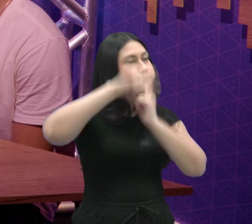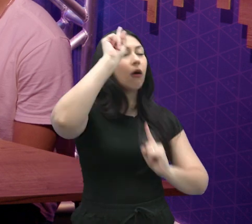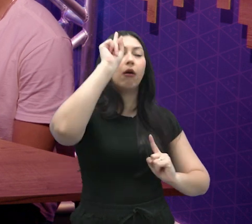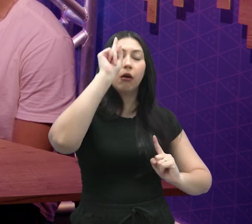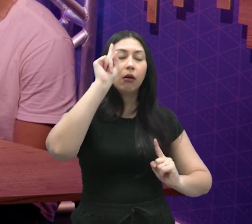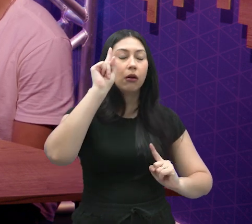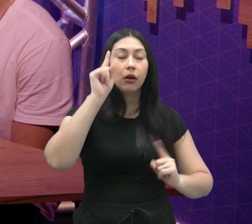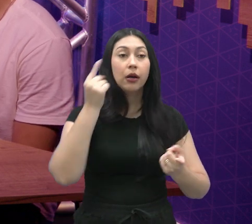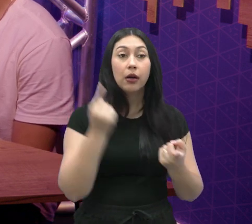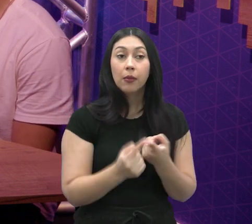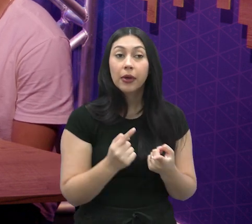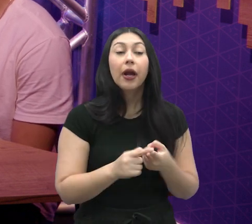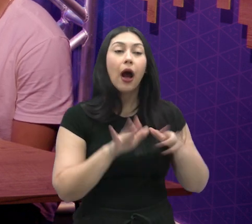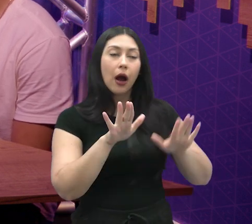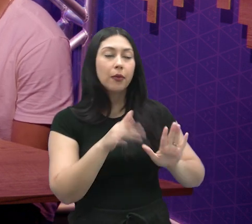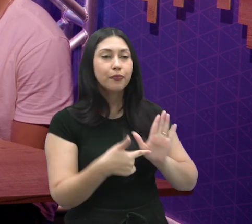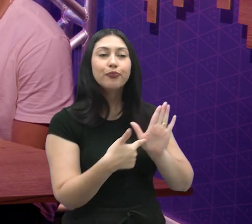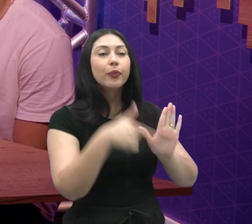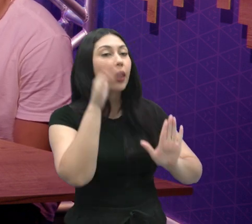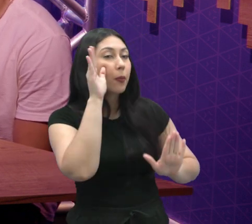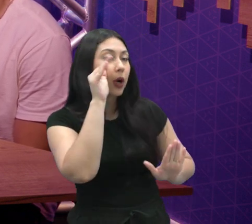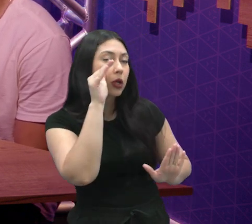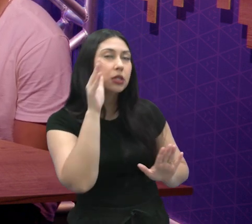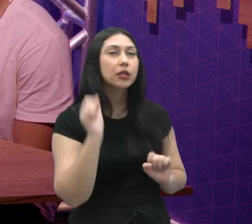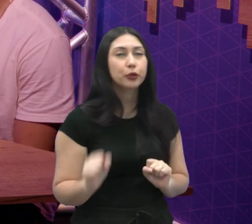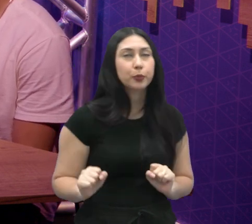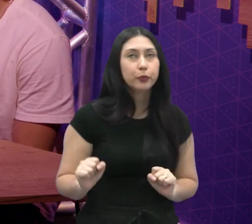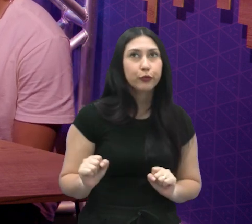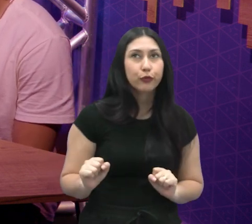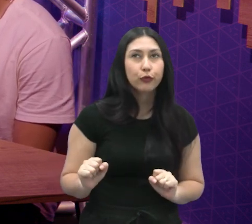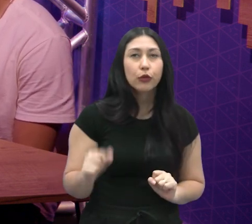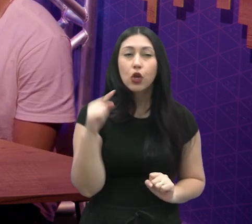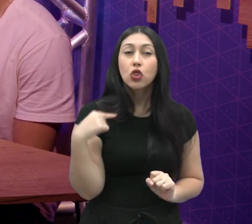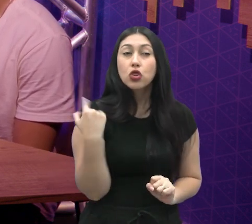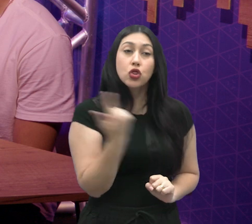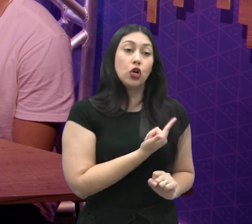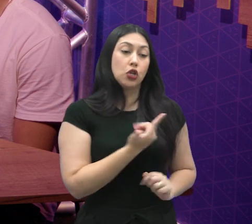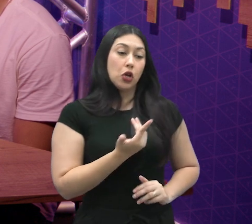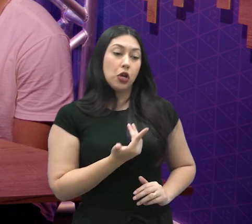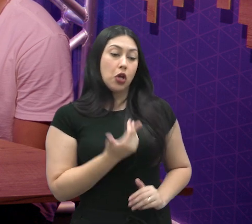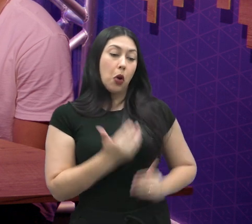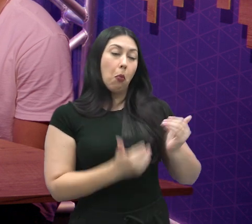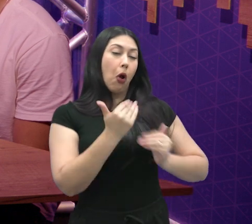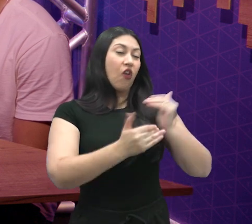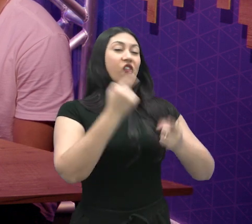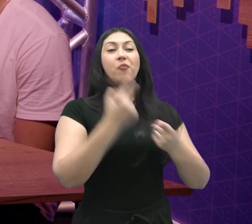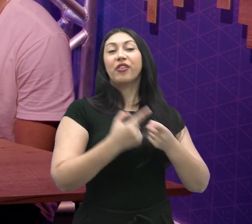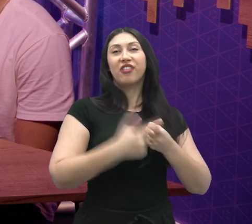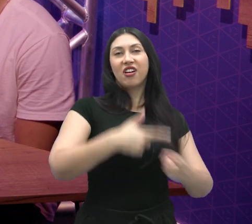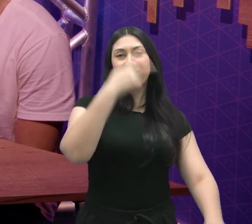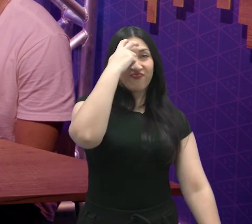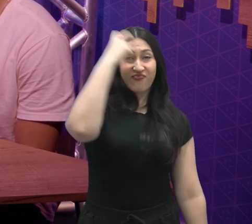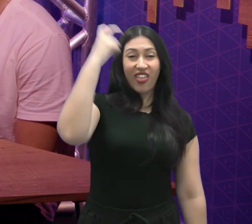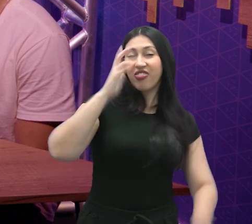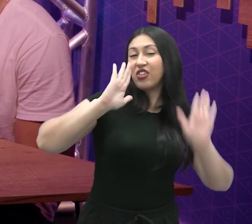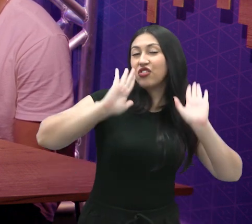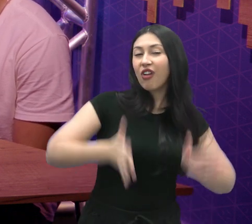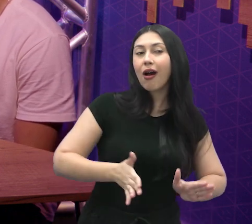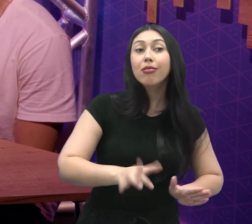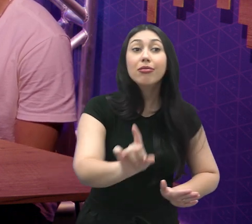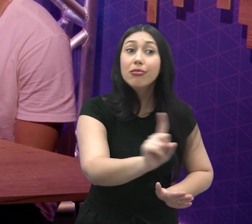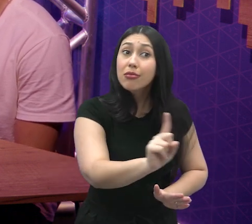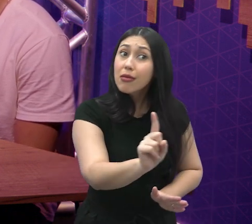muito importante, né? Porque, só a nível de curiosidade, a gente não evoluiu porque a gente era